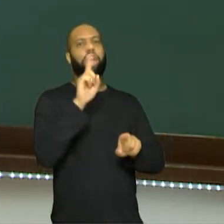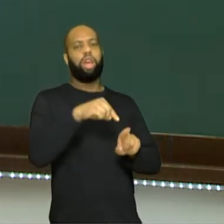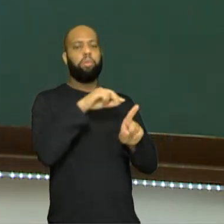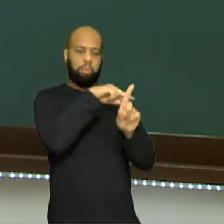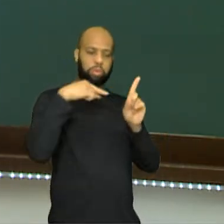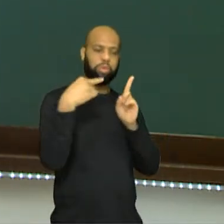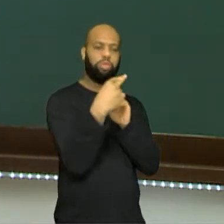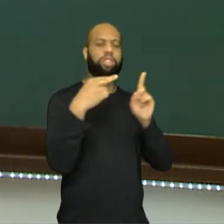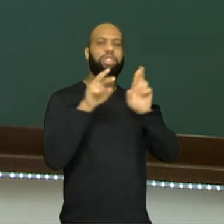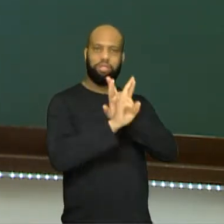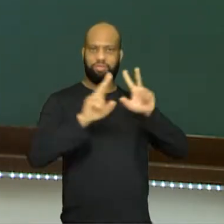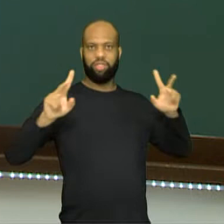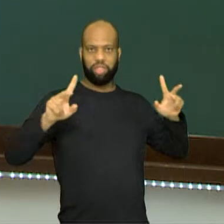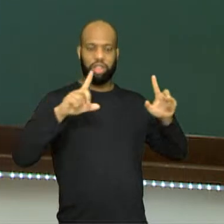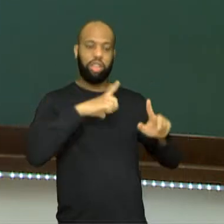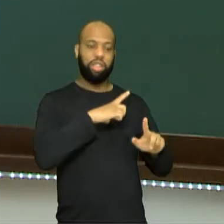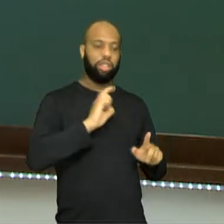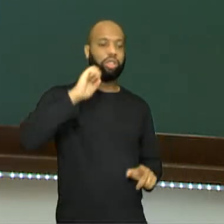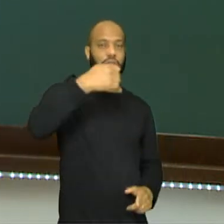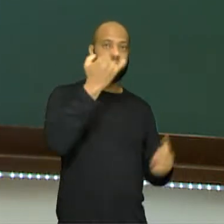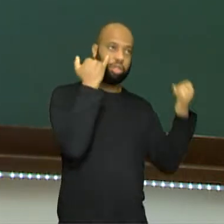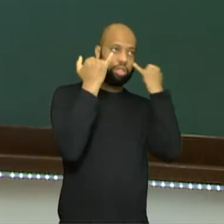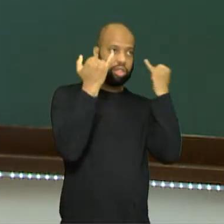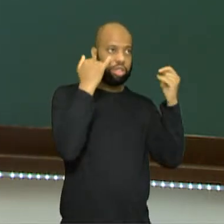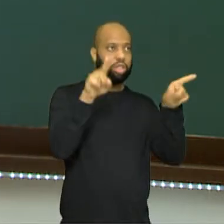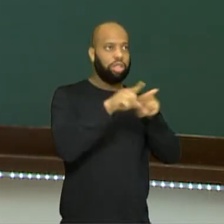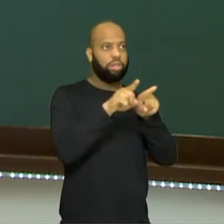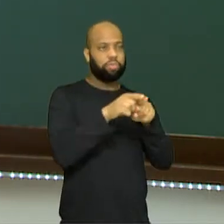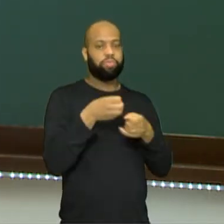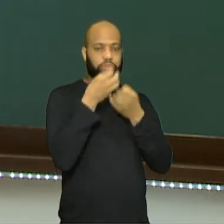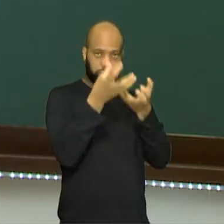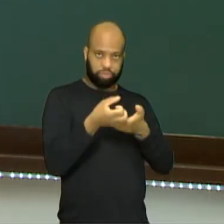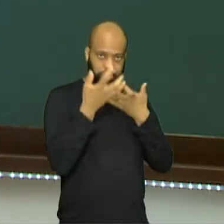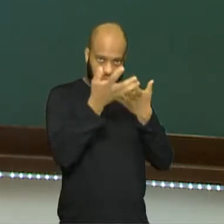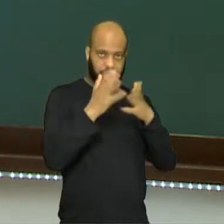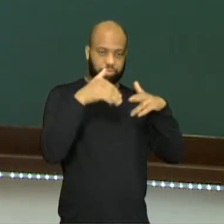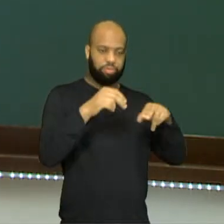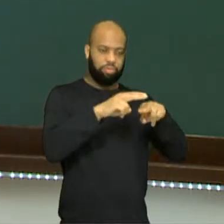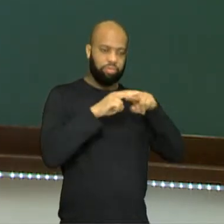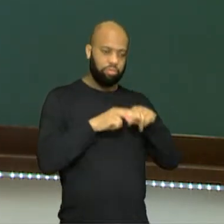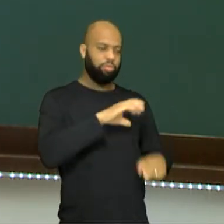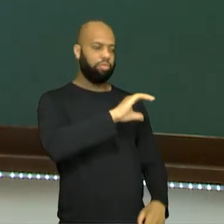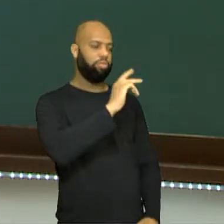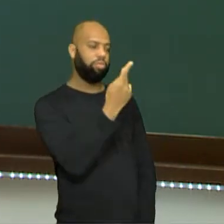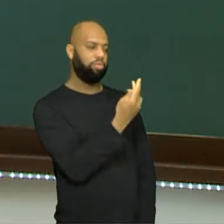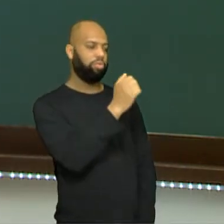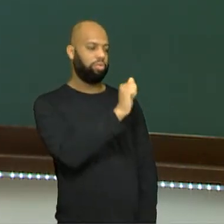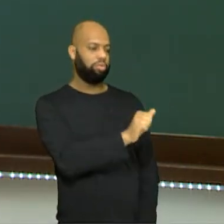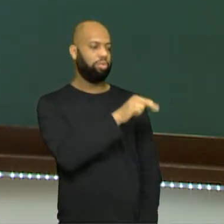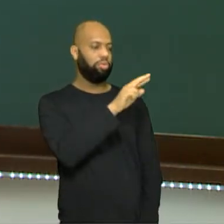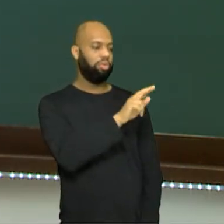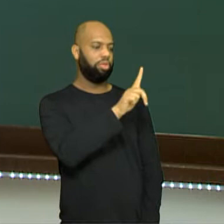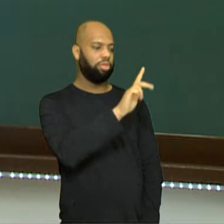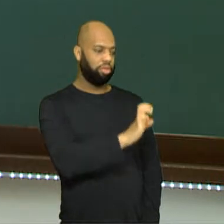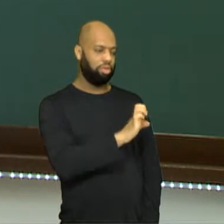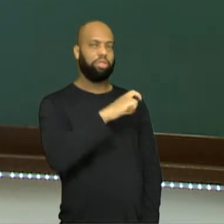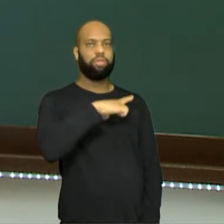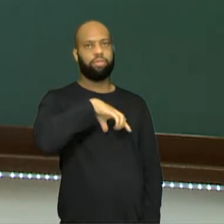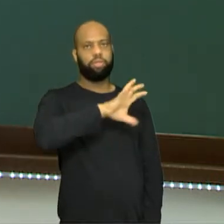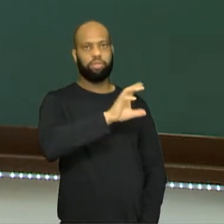diferentes em frente a uma informação, a uma notícia. Por isso que a charge traz ali o chargista traz o